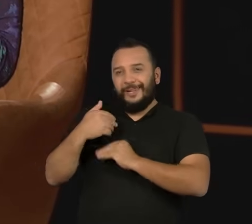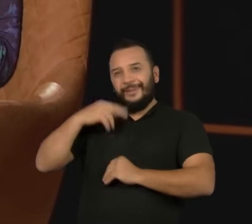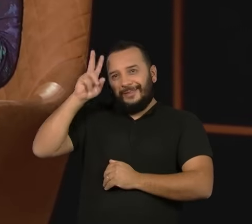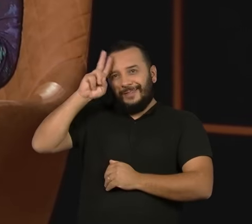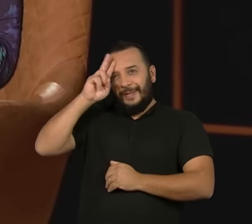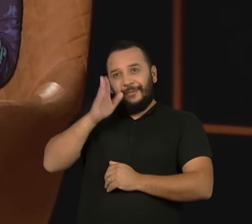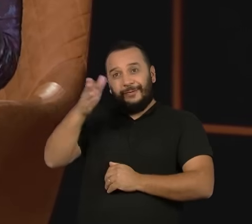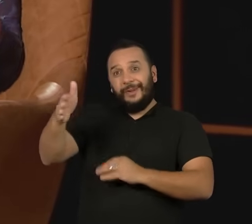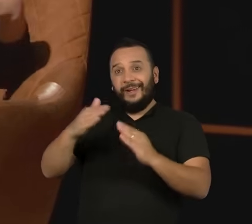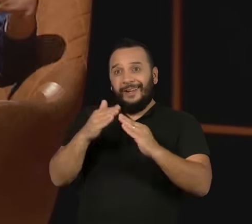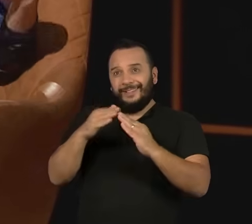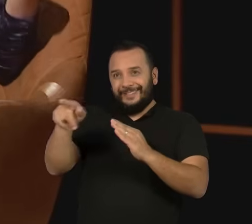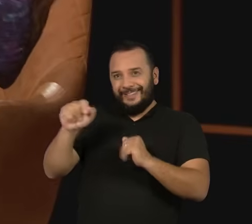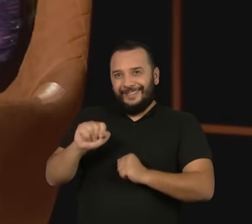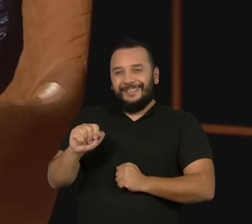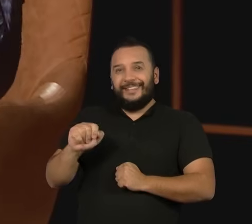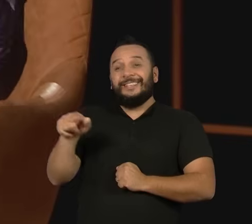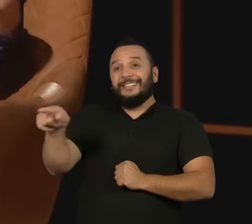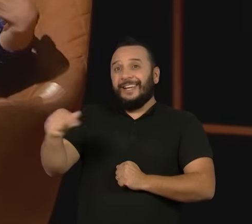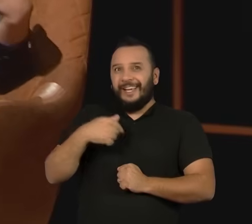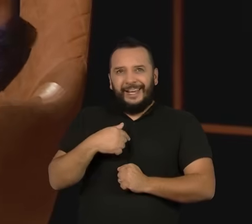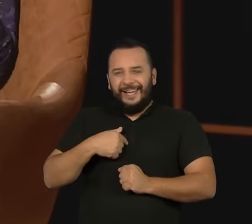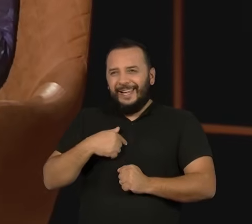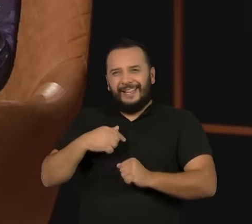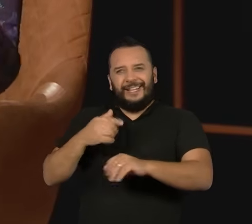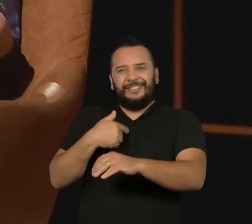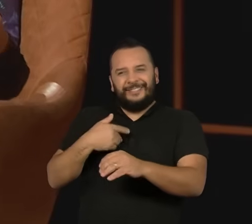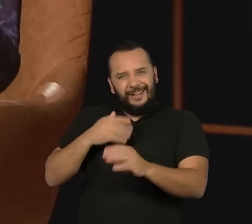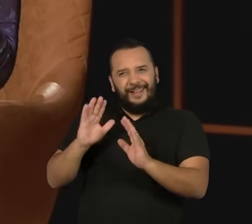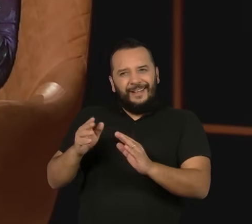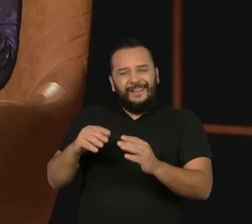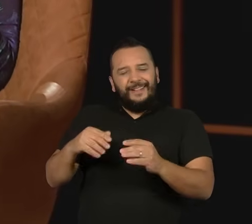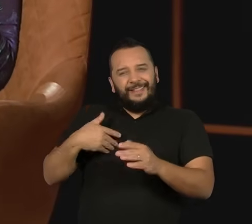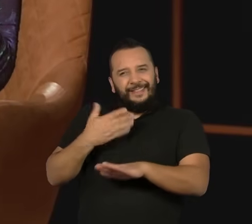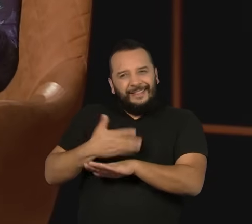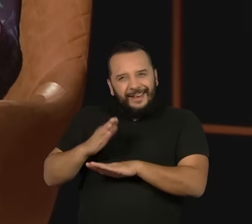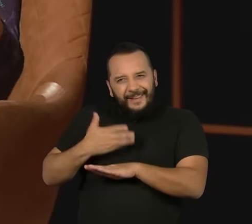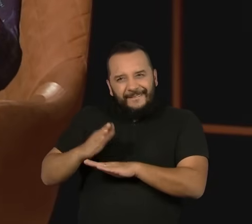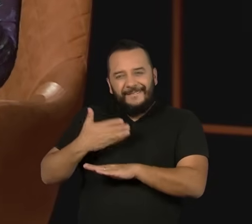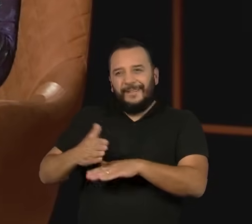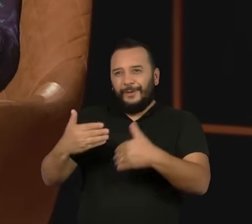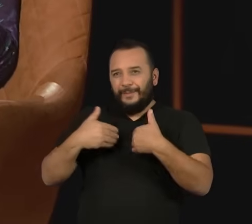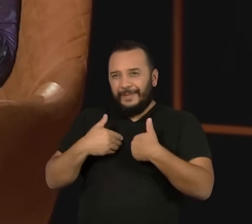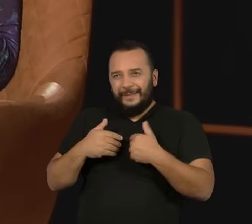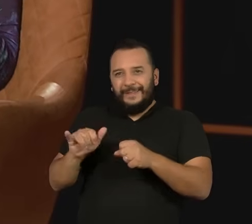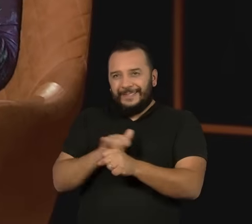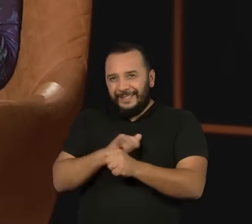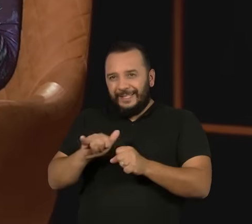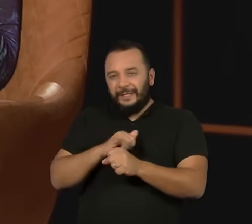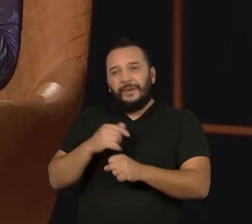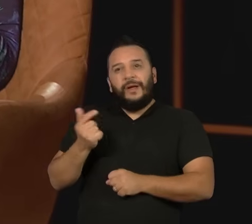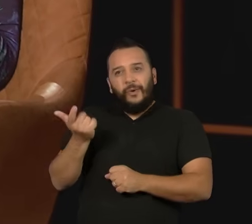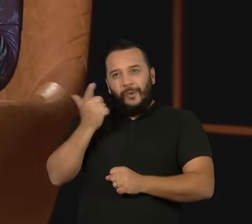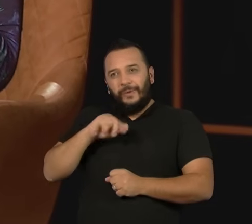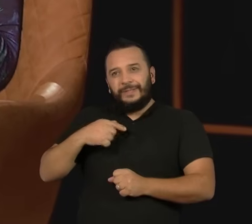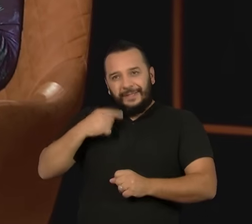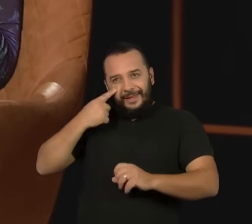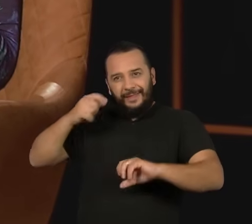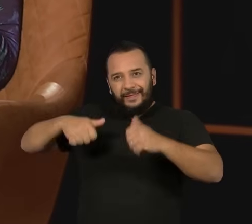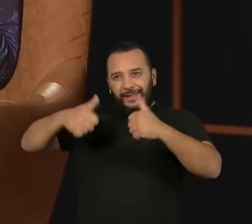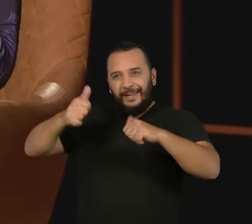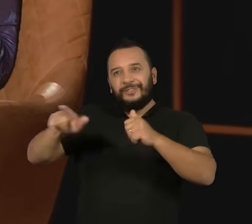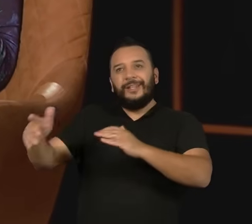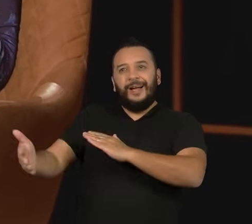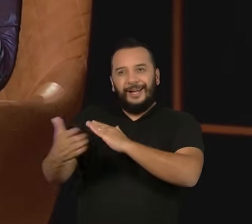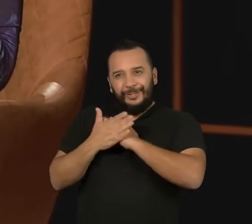casa dela e ela propôs vários exercícios, vários jogos para eu chegar no teste mais bem preparada. Ela me